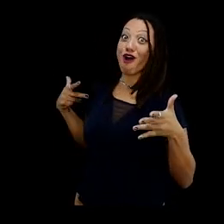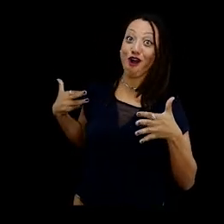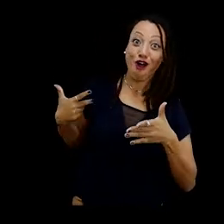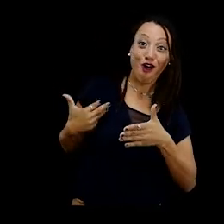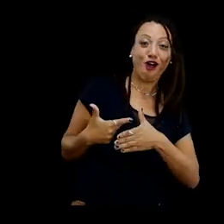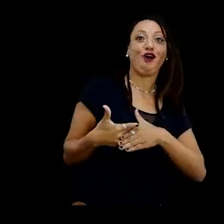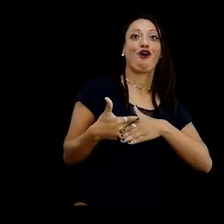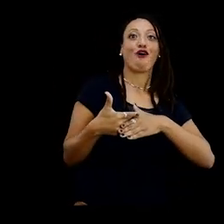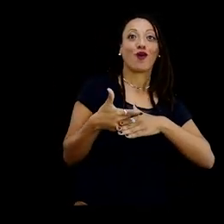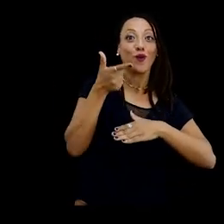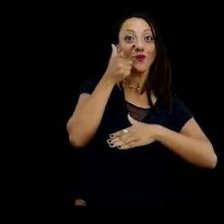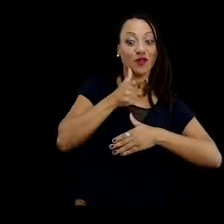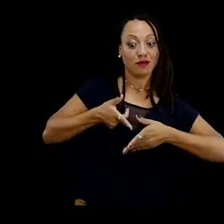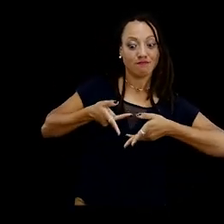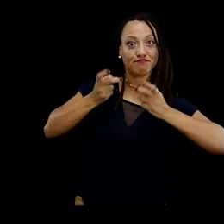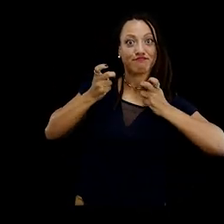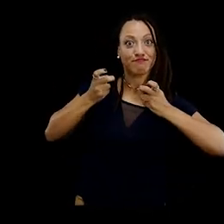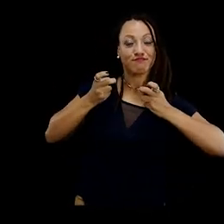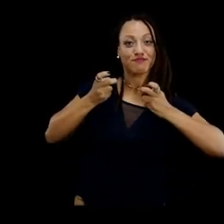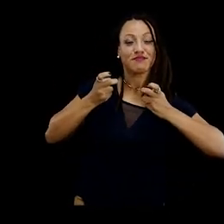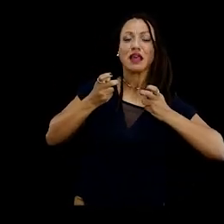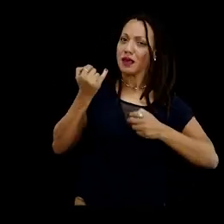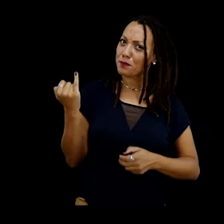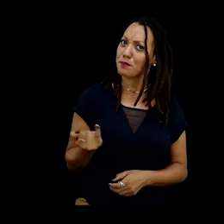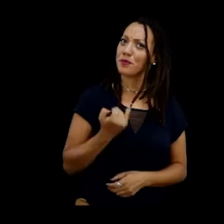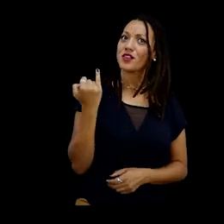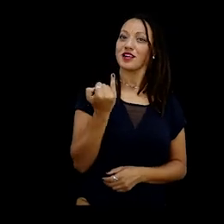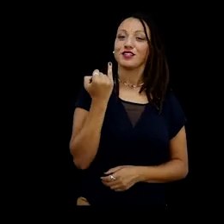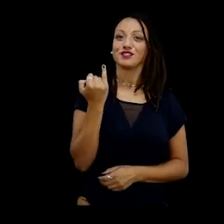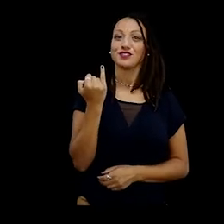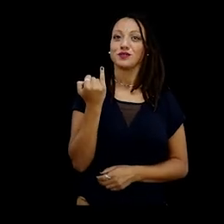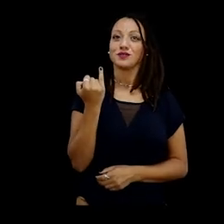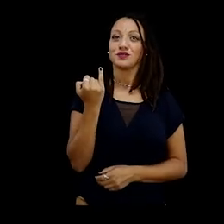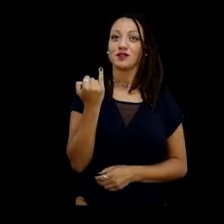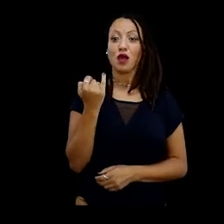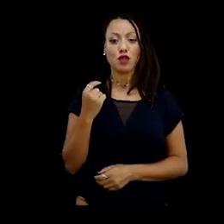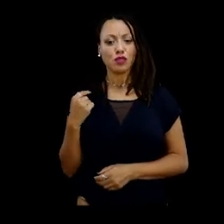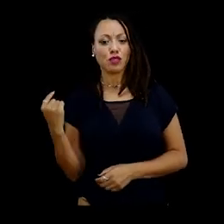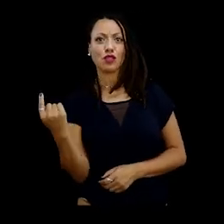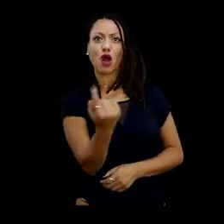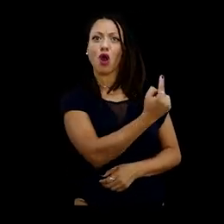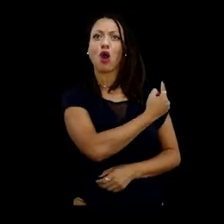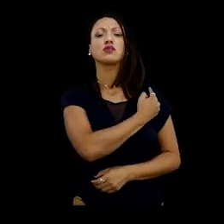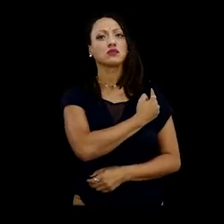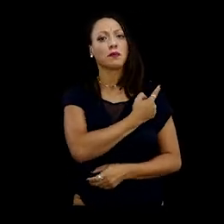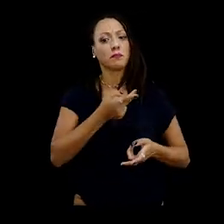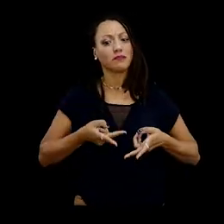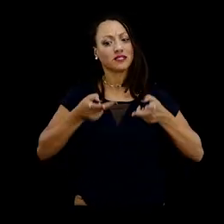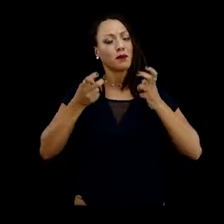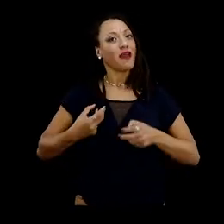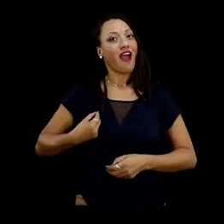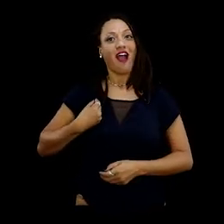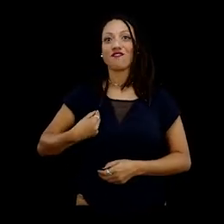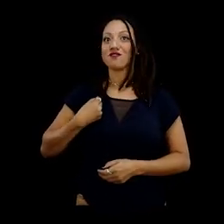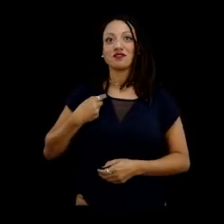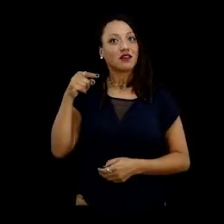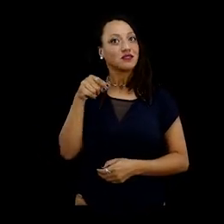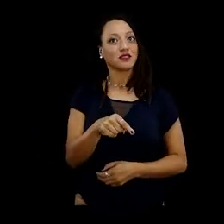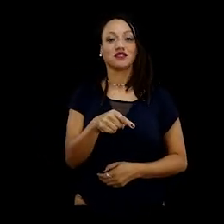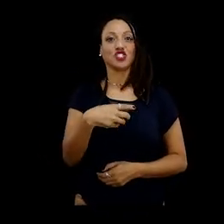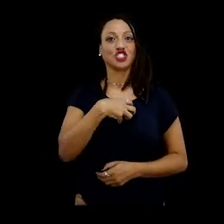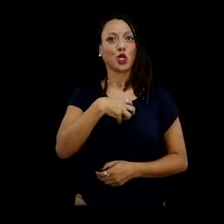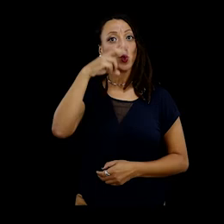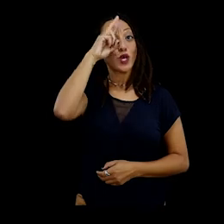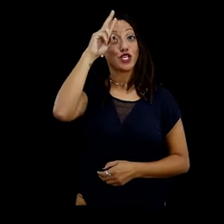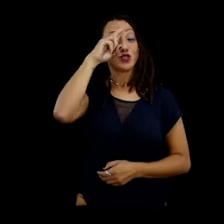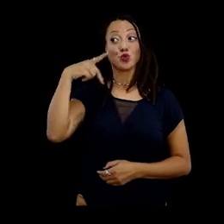importante nós, todos nós, termos uma percepção da vida como processo histórico. E na